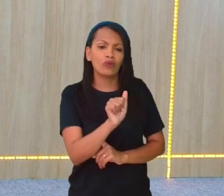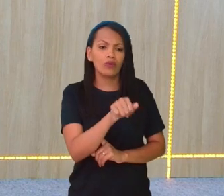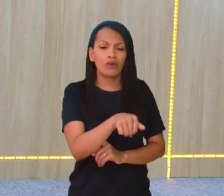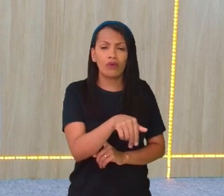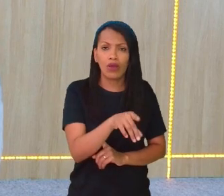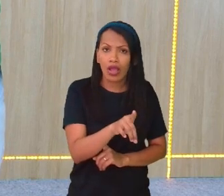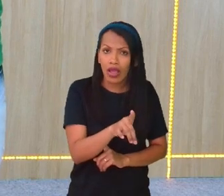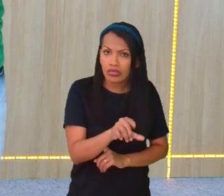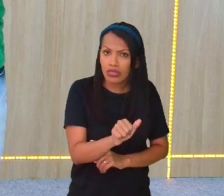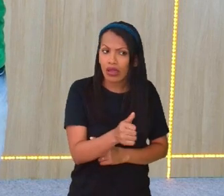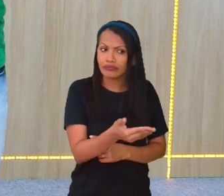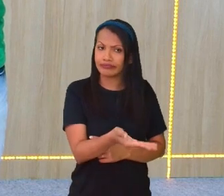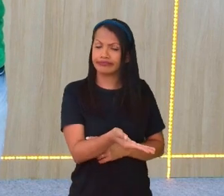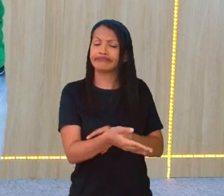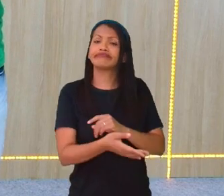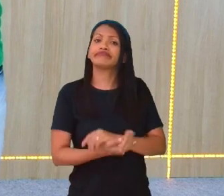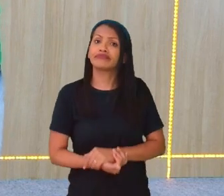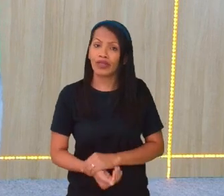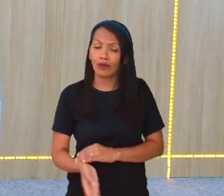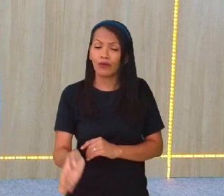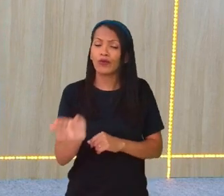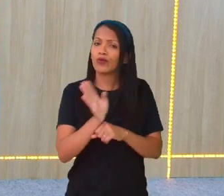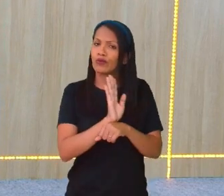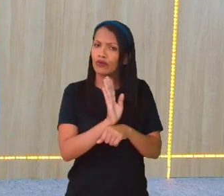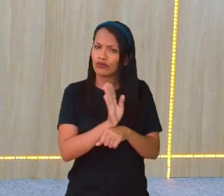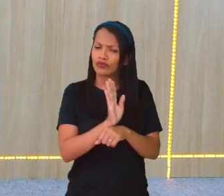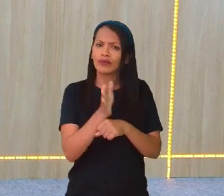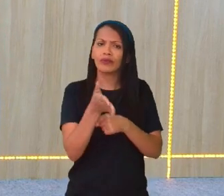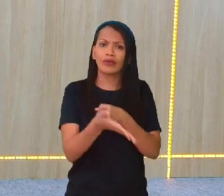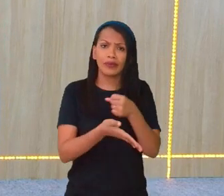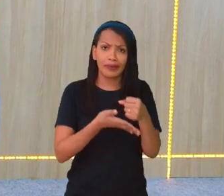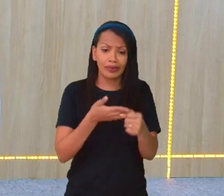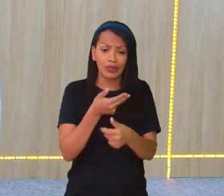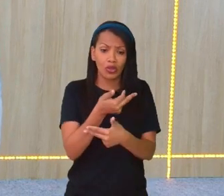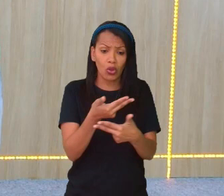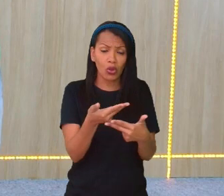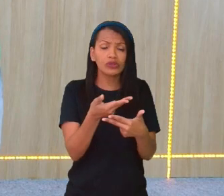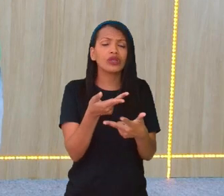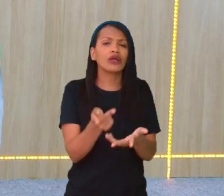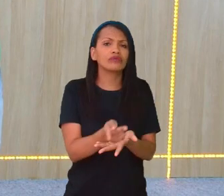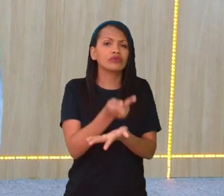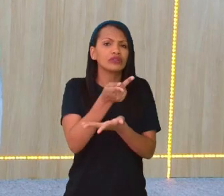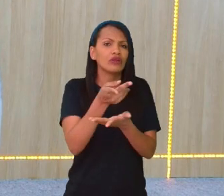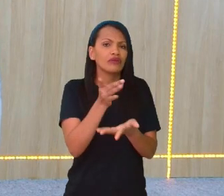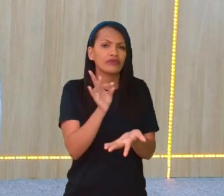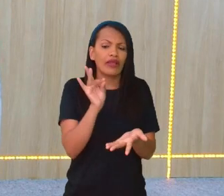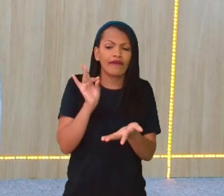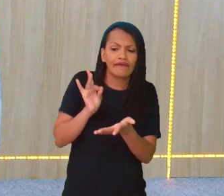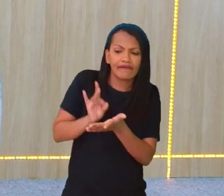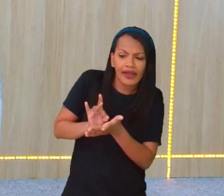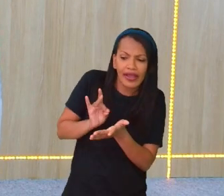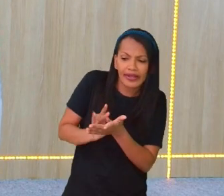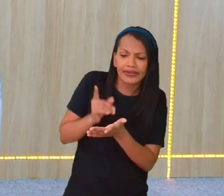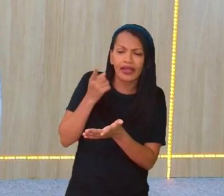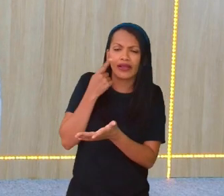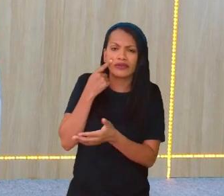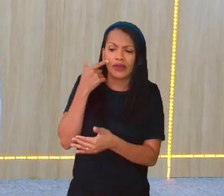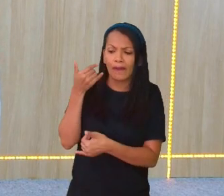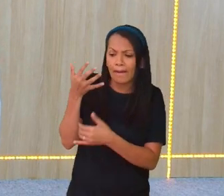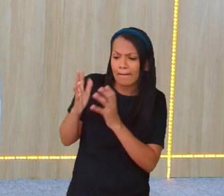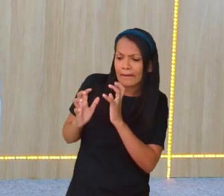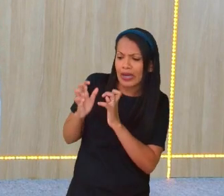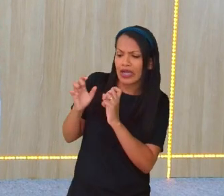Que é um filme baseado em fatos reais. Né? A briga de etnias africanas, né?